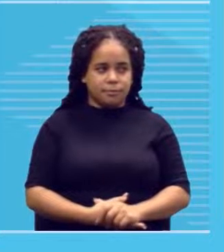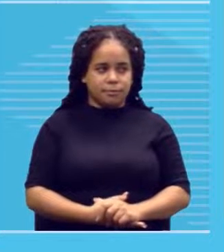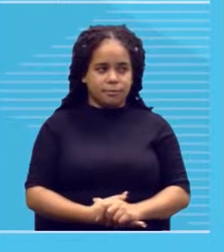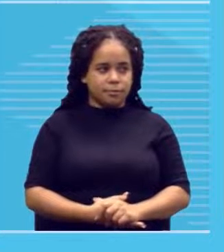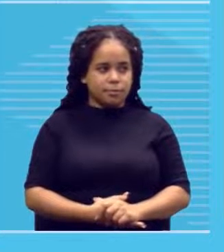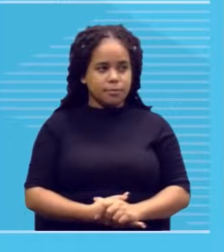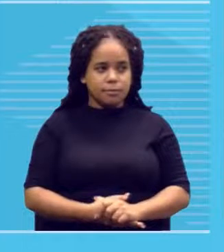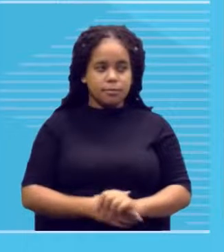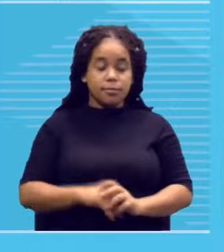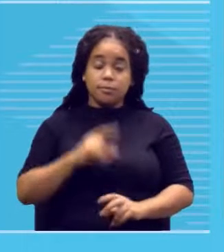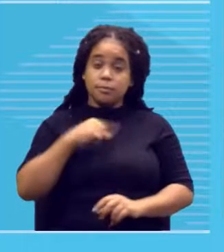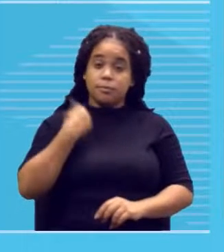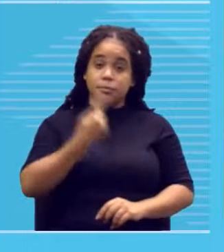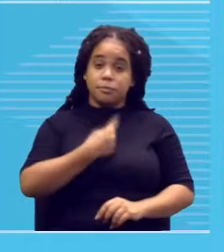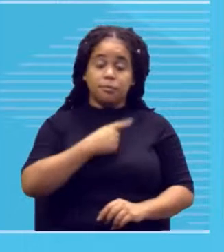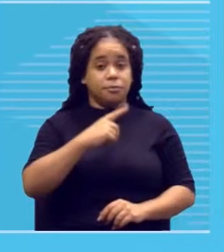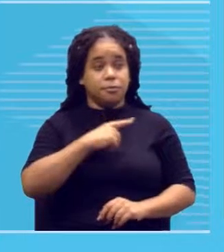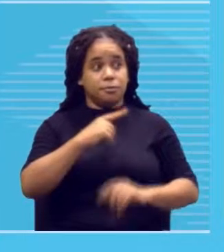aqui